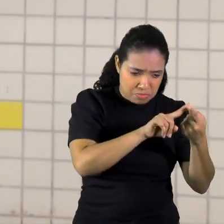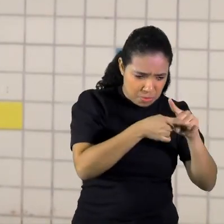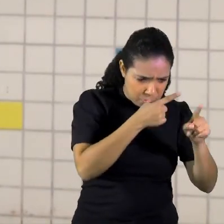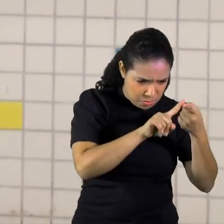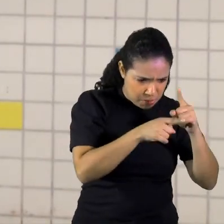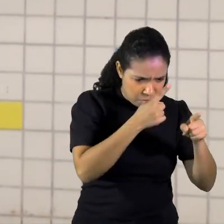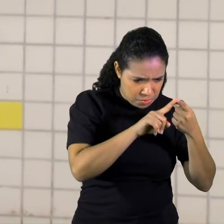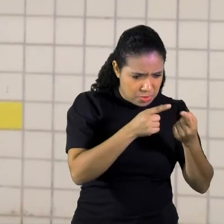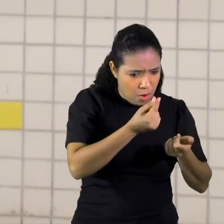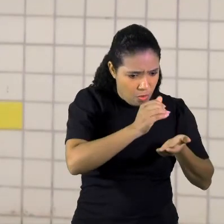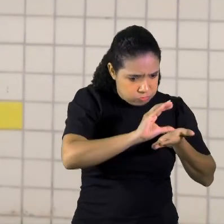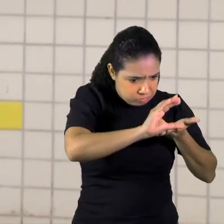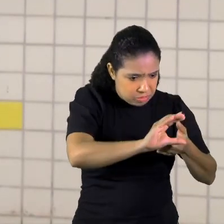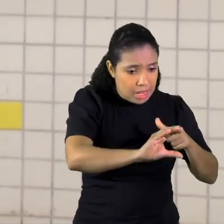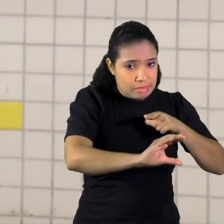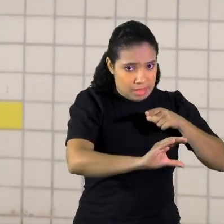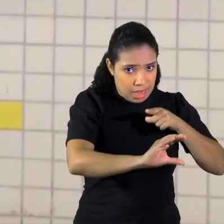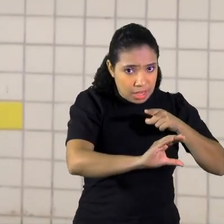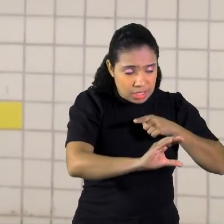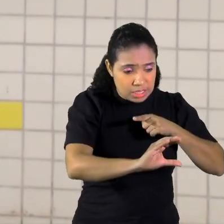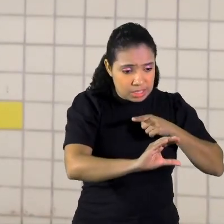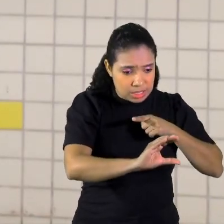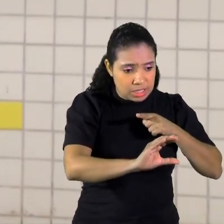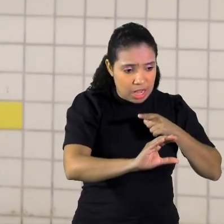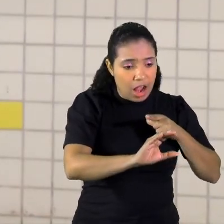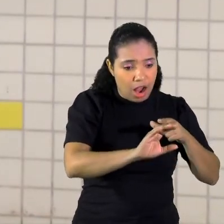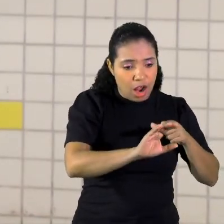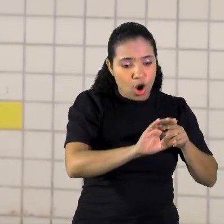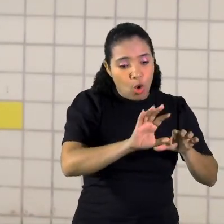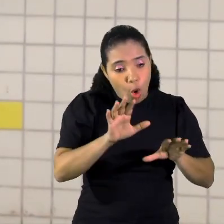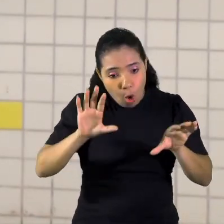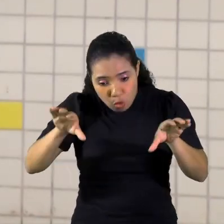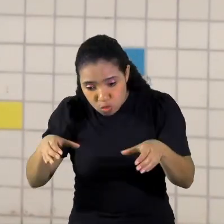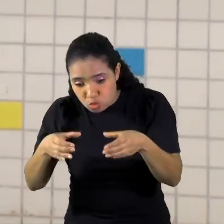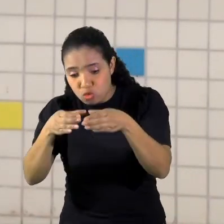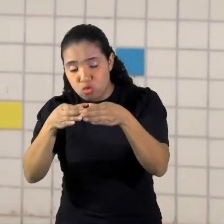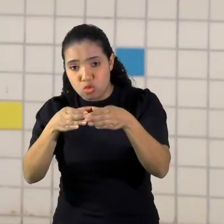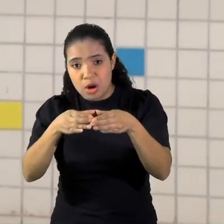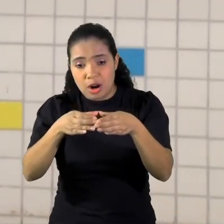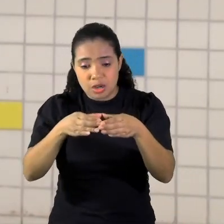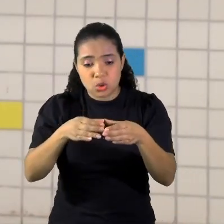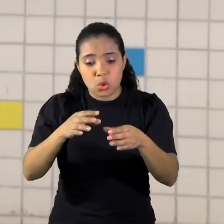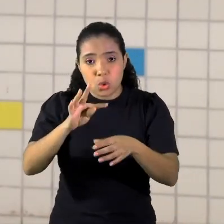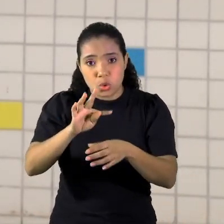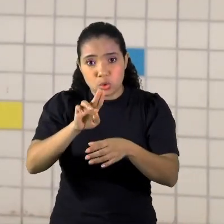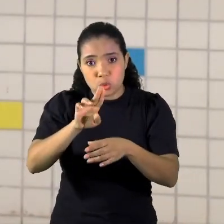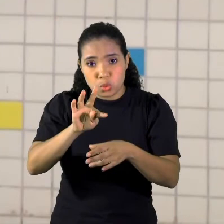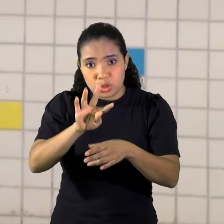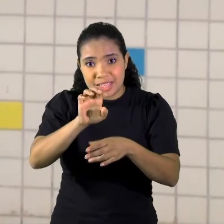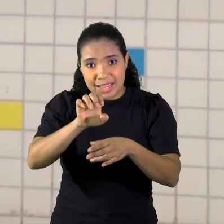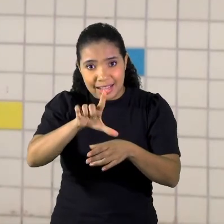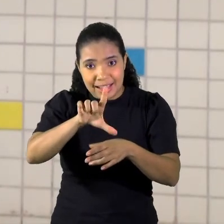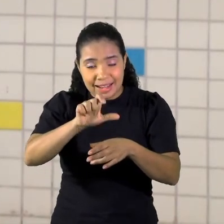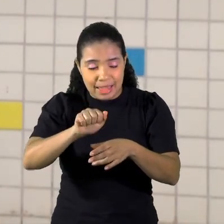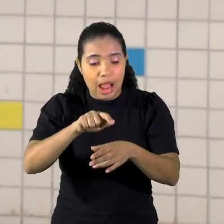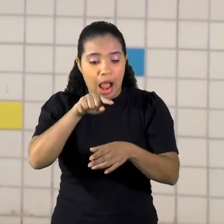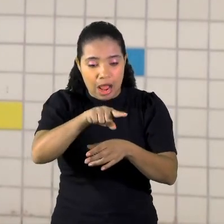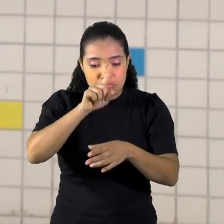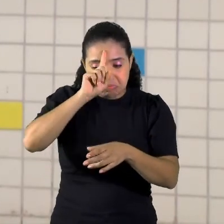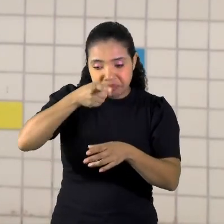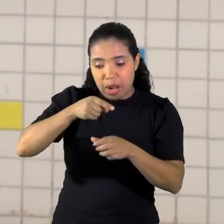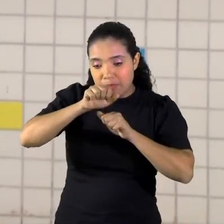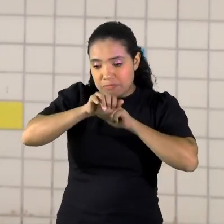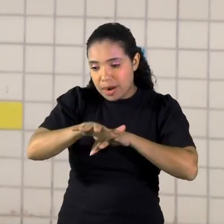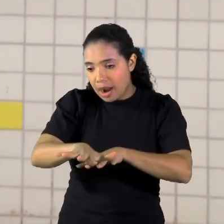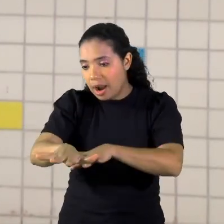se tem recurso ou não, a tutela, o conselho de tutela vai lá e envia representantes para cuidar do território. E por